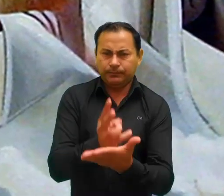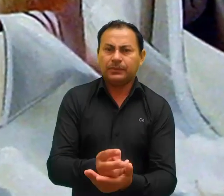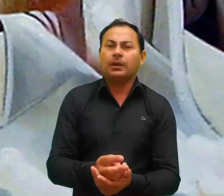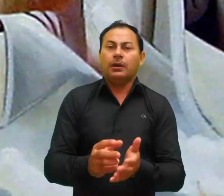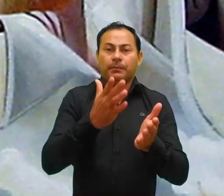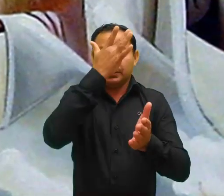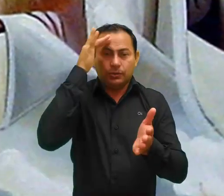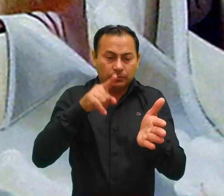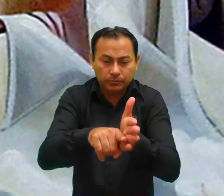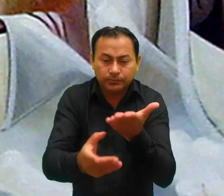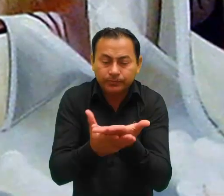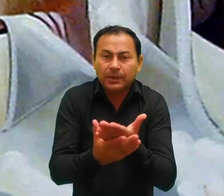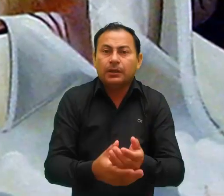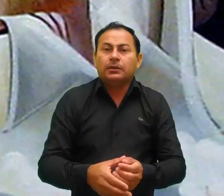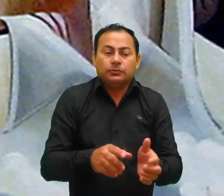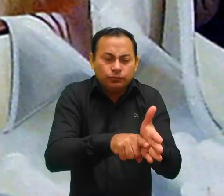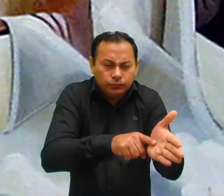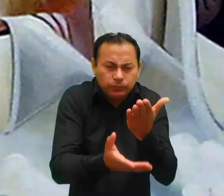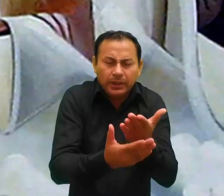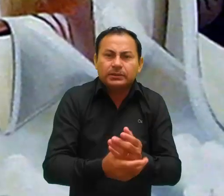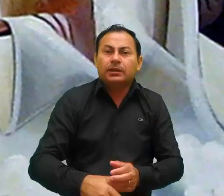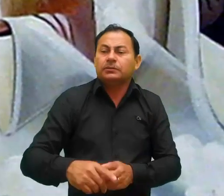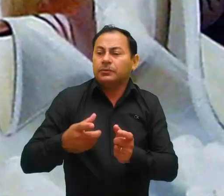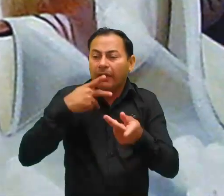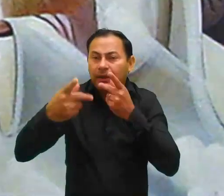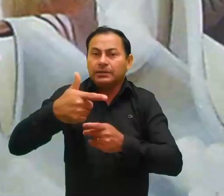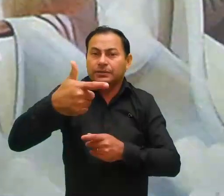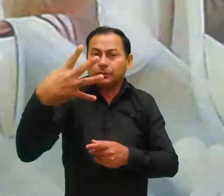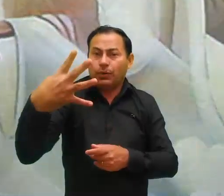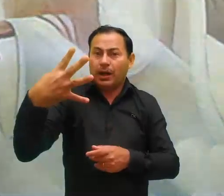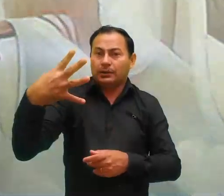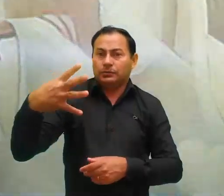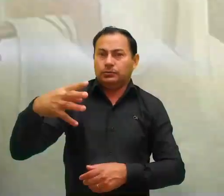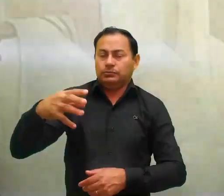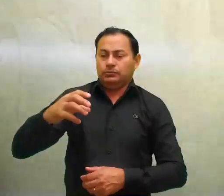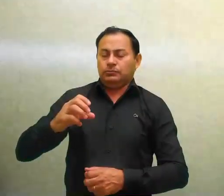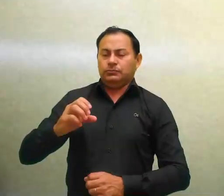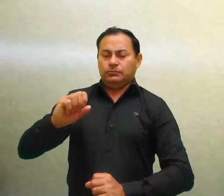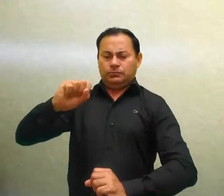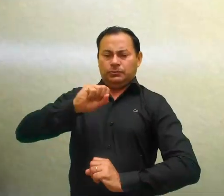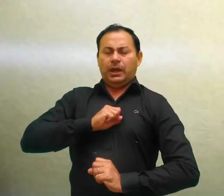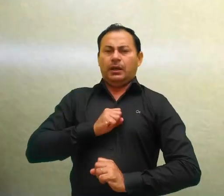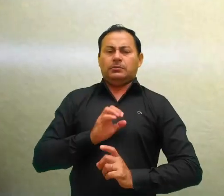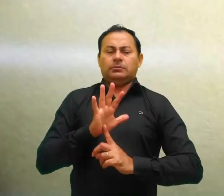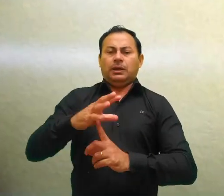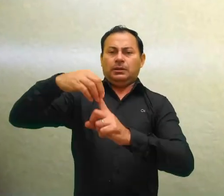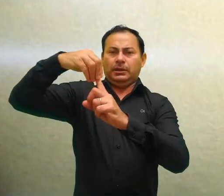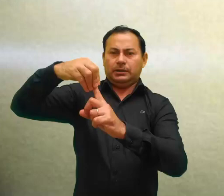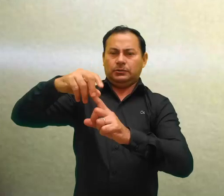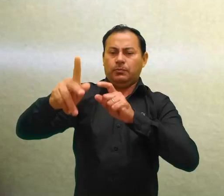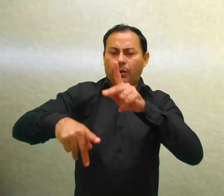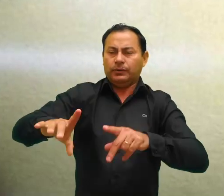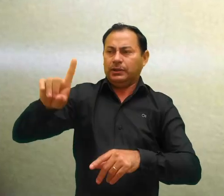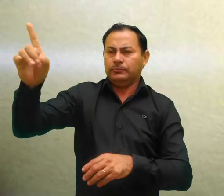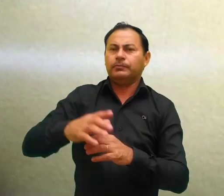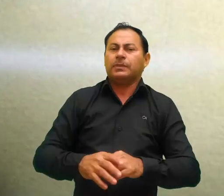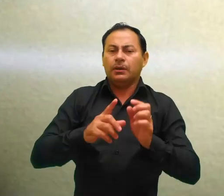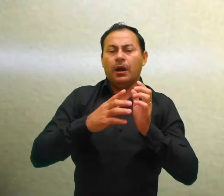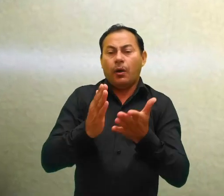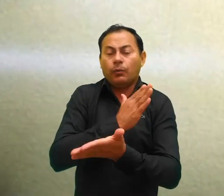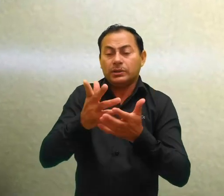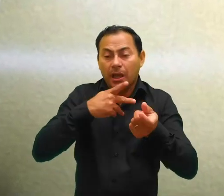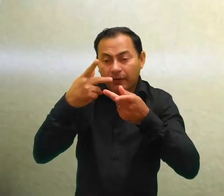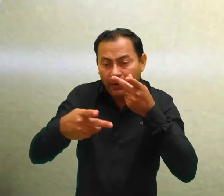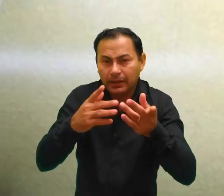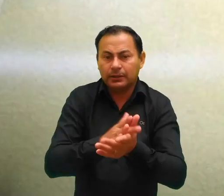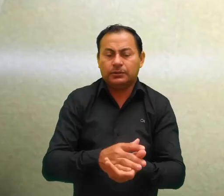Segundo os estudiosos, estes 24 anciãos representam a liderança do povo de Deus. Alguns dizem que eles representam os